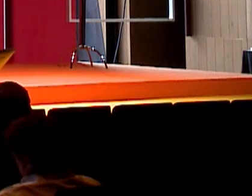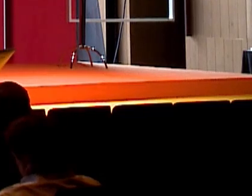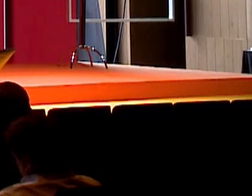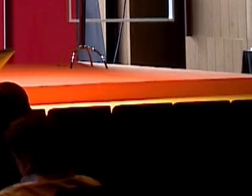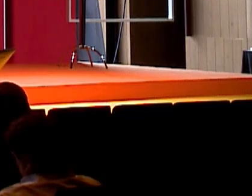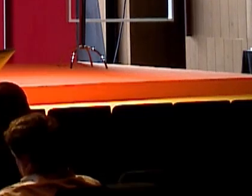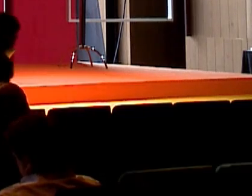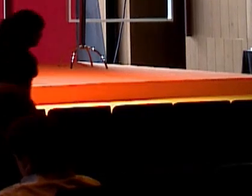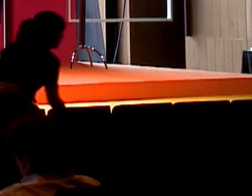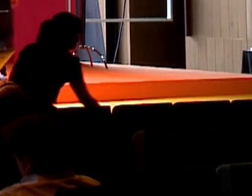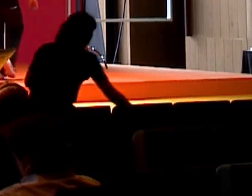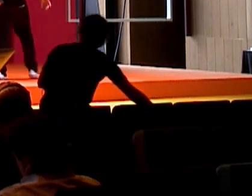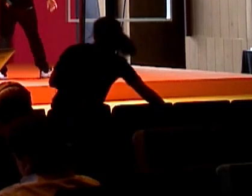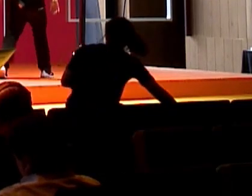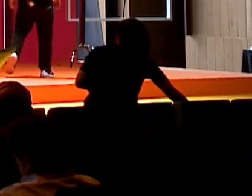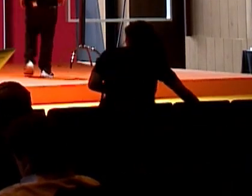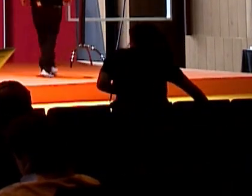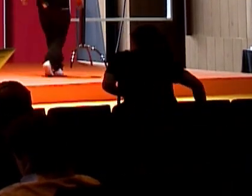Ok, pessoal.